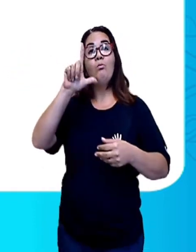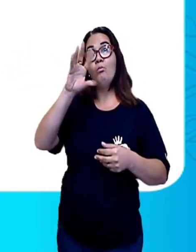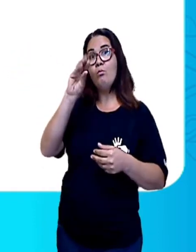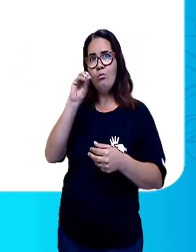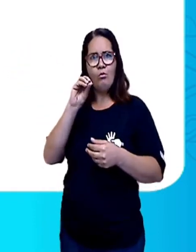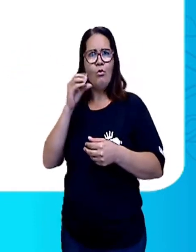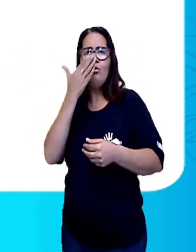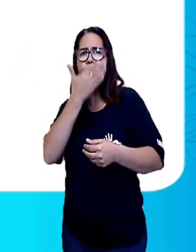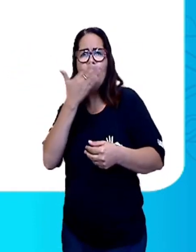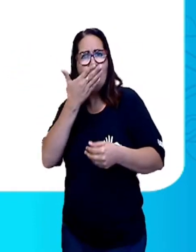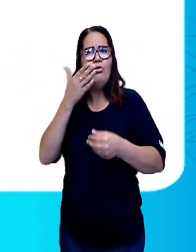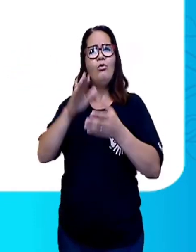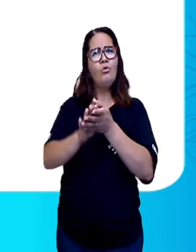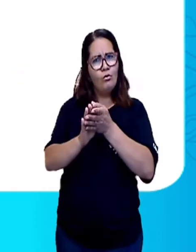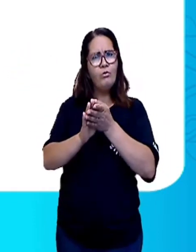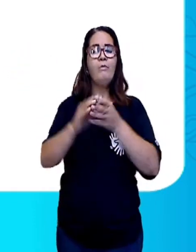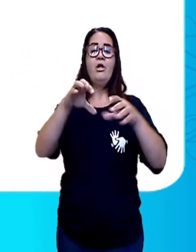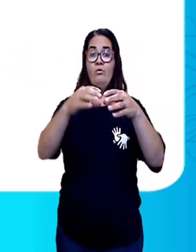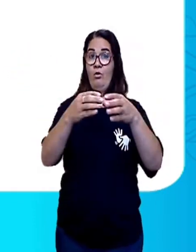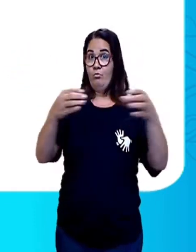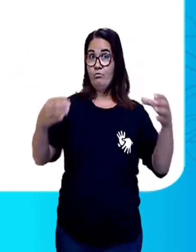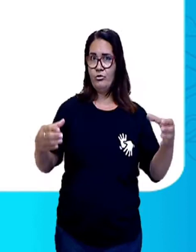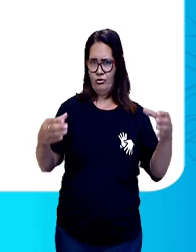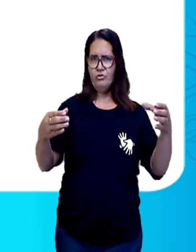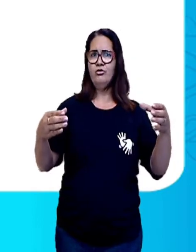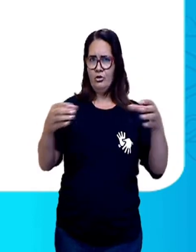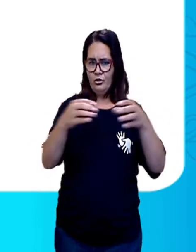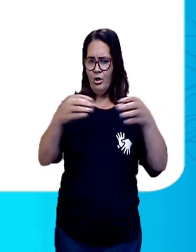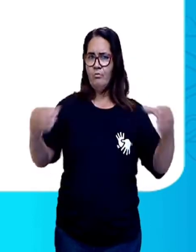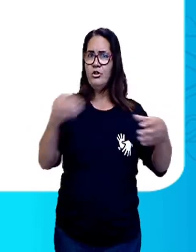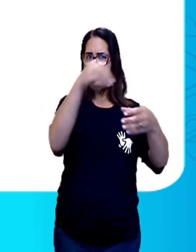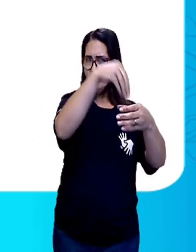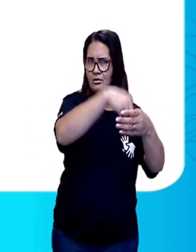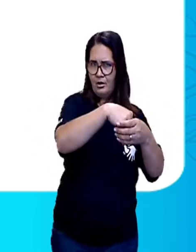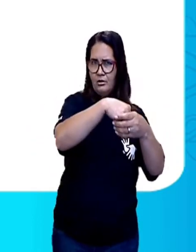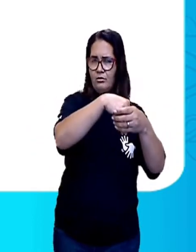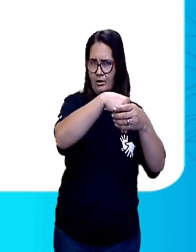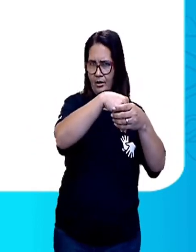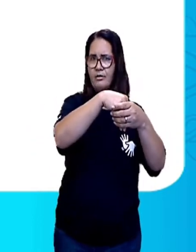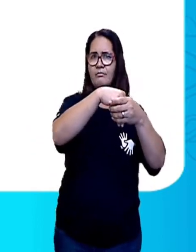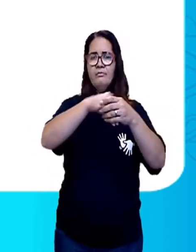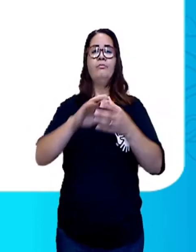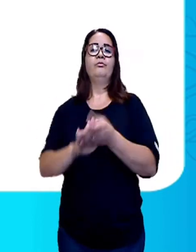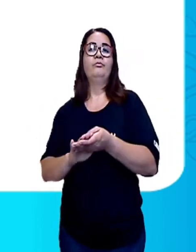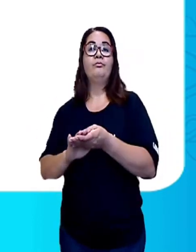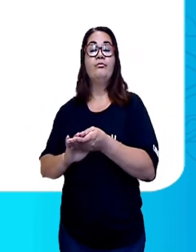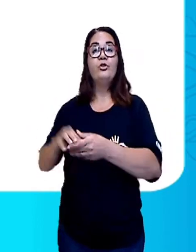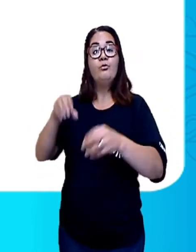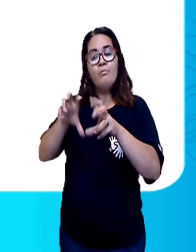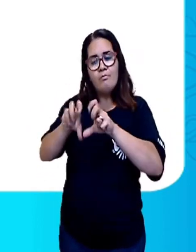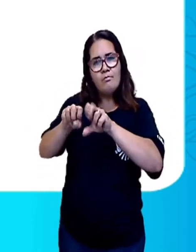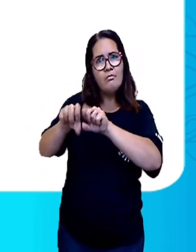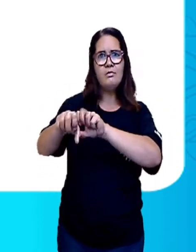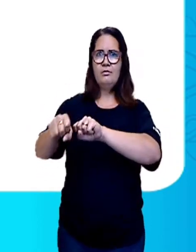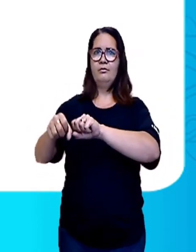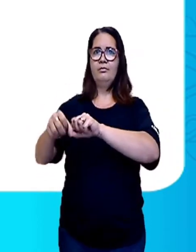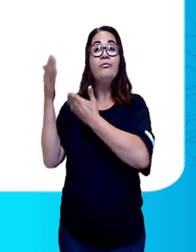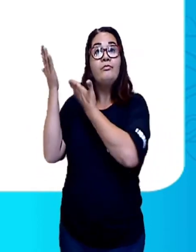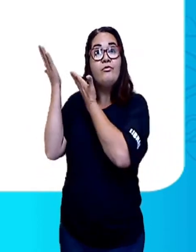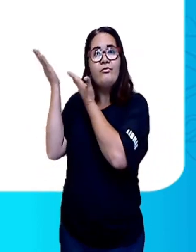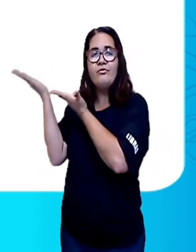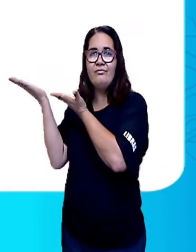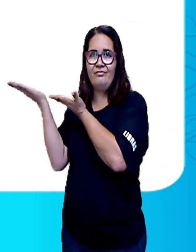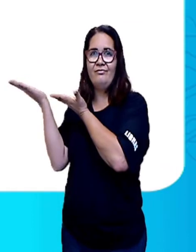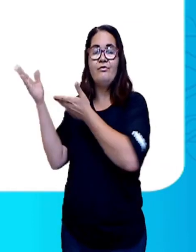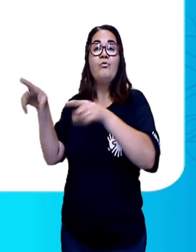entra como medida de massa, não é uma medida de capacidade. E o outro elemento que nós vemos aqui no